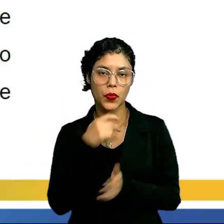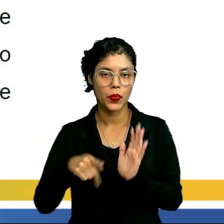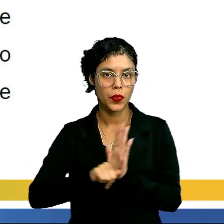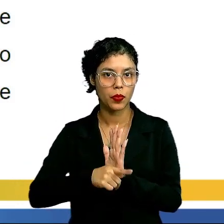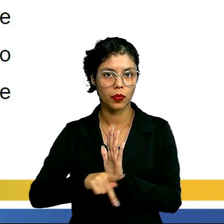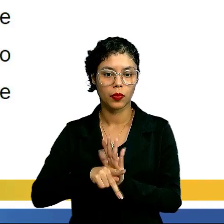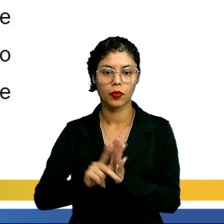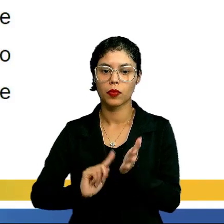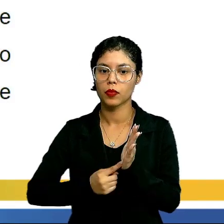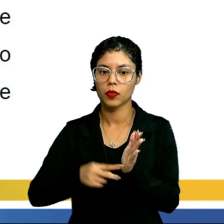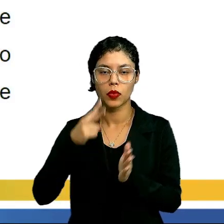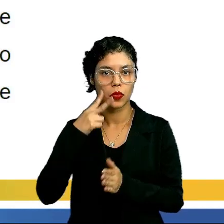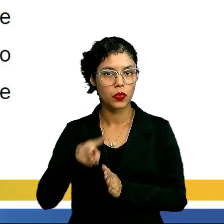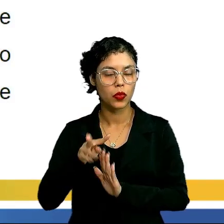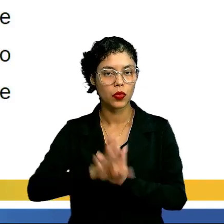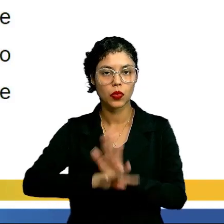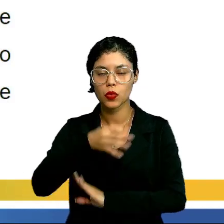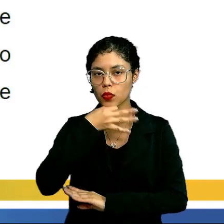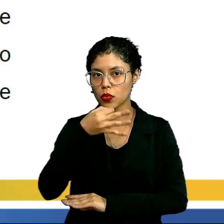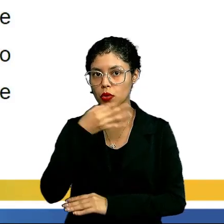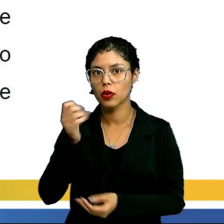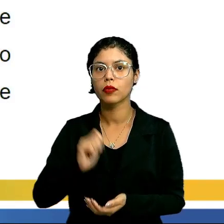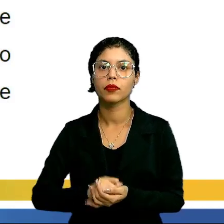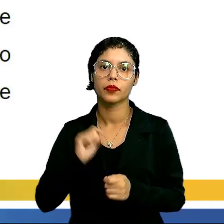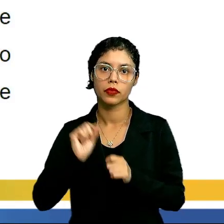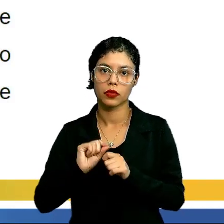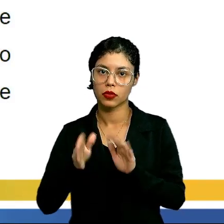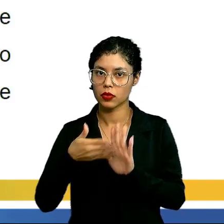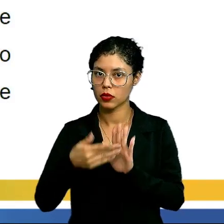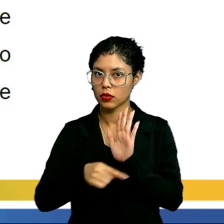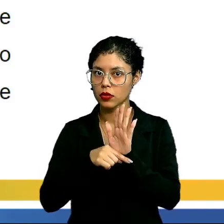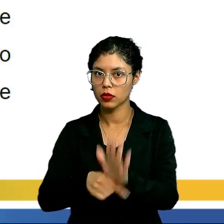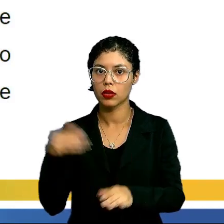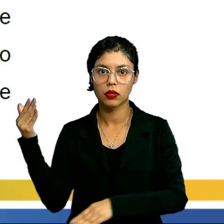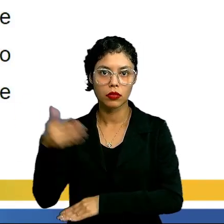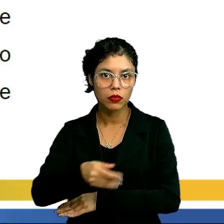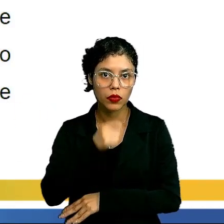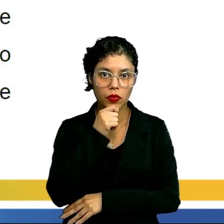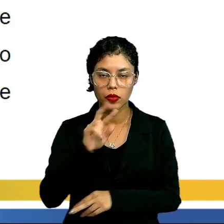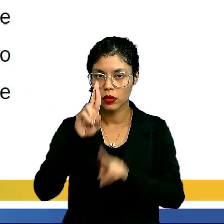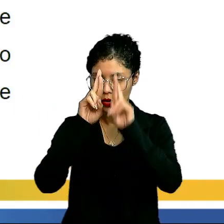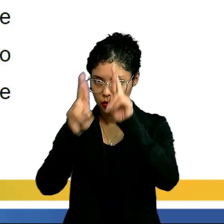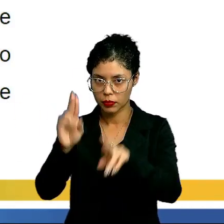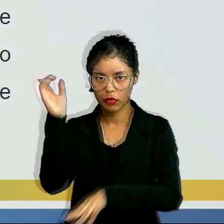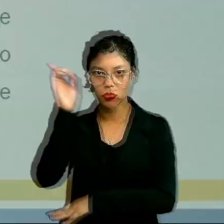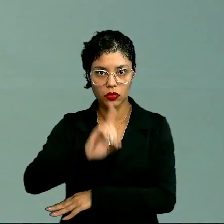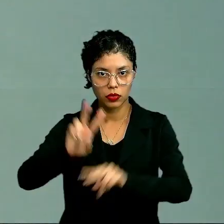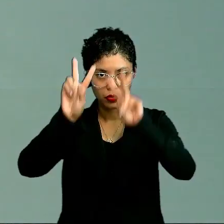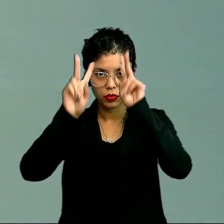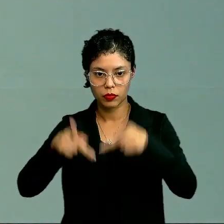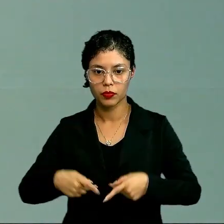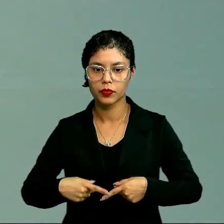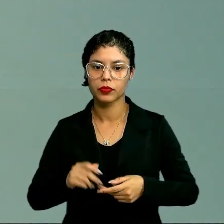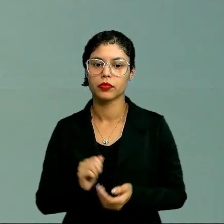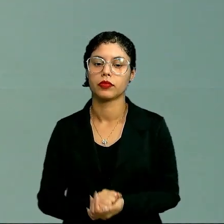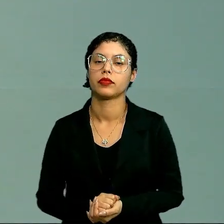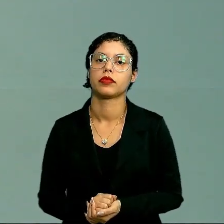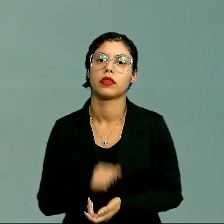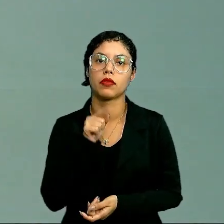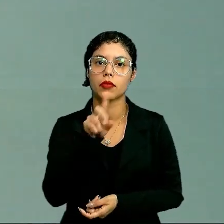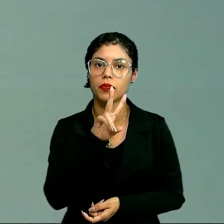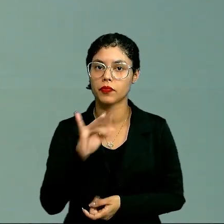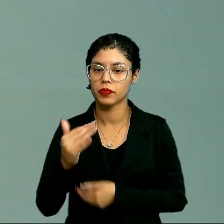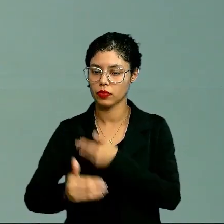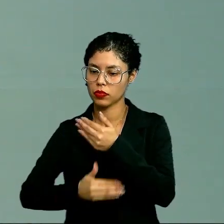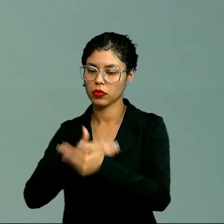vista. Ao desenvolver o seu texto, elabore uma proposta de intervenção que respeite os direitos humanos. Ou seja, você